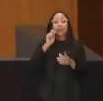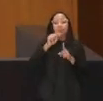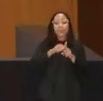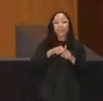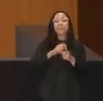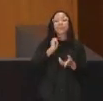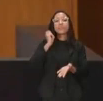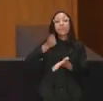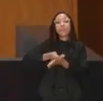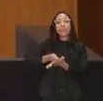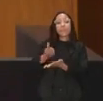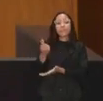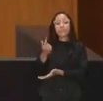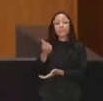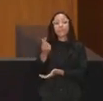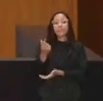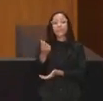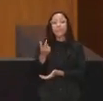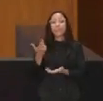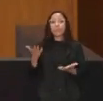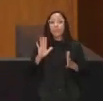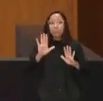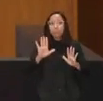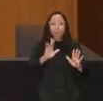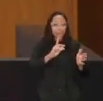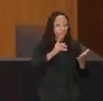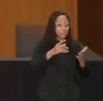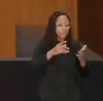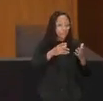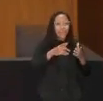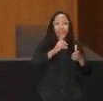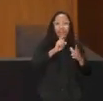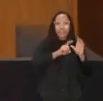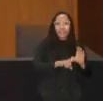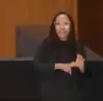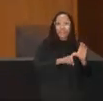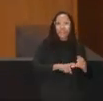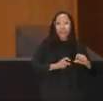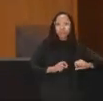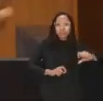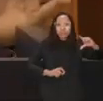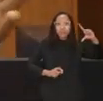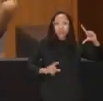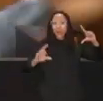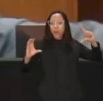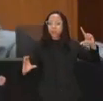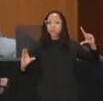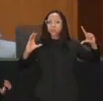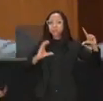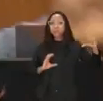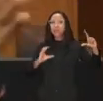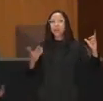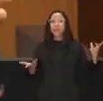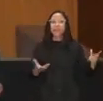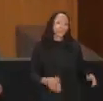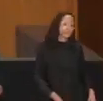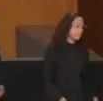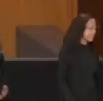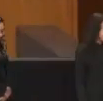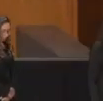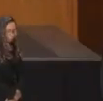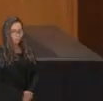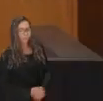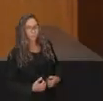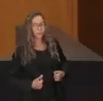vai ver, os boletos é bem maior do que você recebeu. Então, essa é a crise. Nós vai continuar entregando leite ou vamos